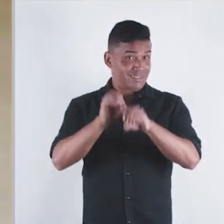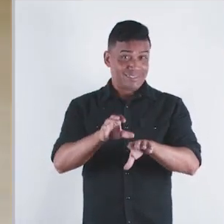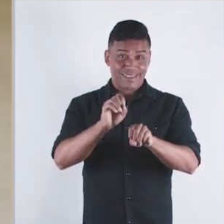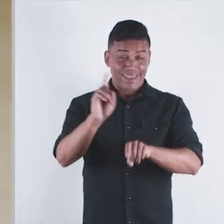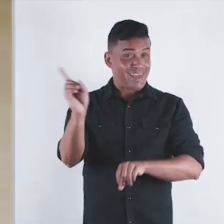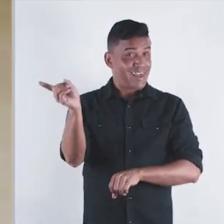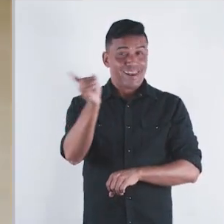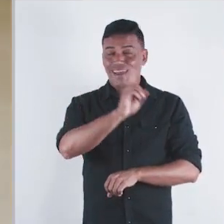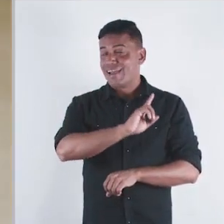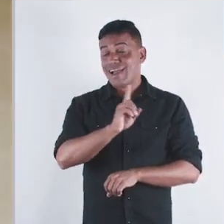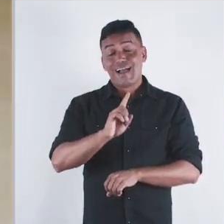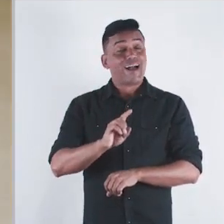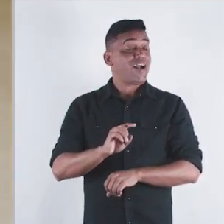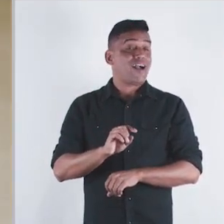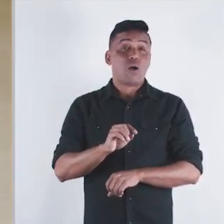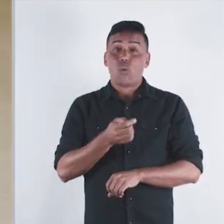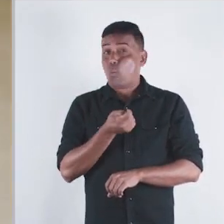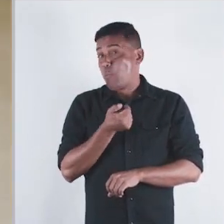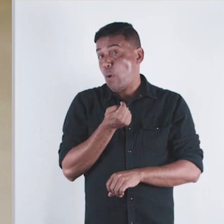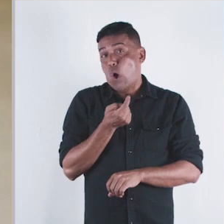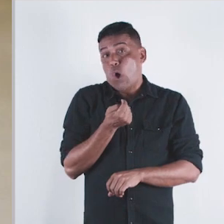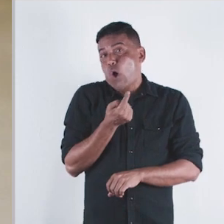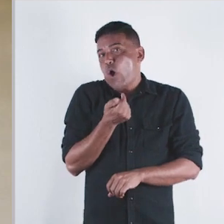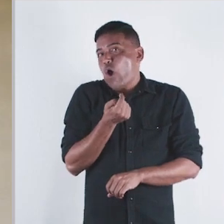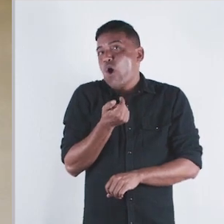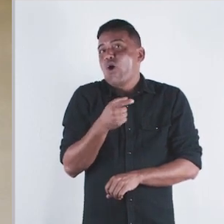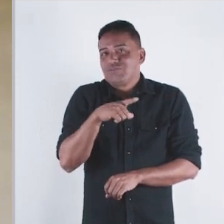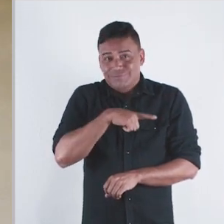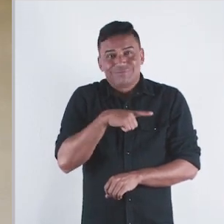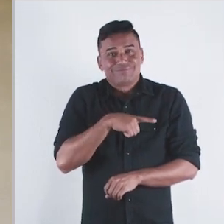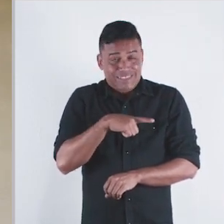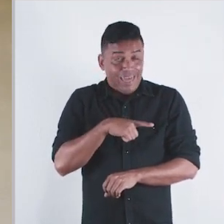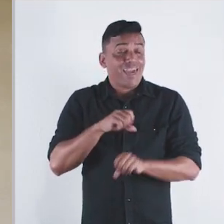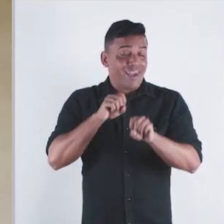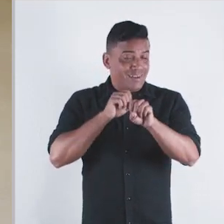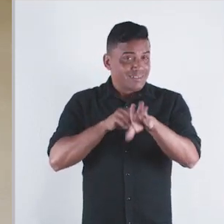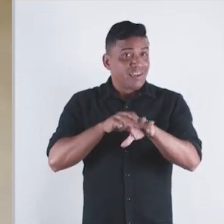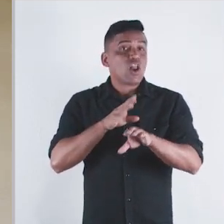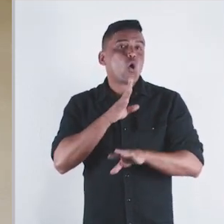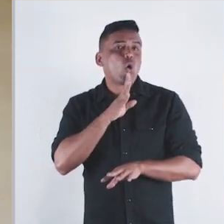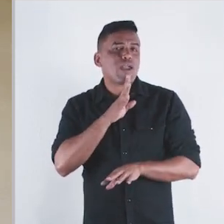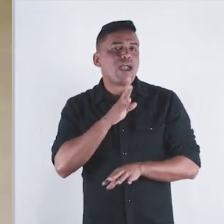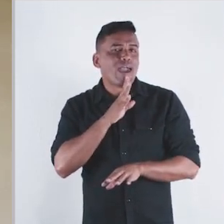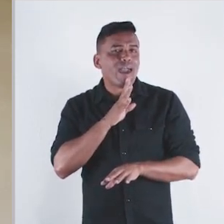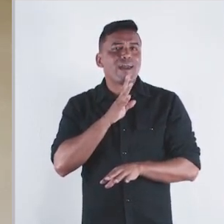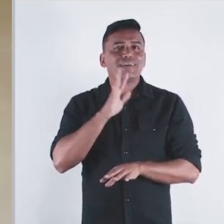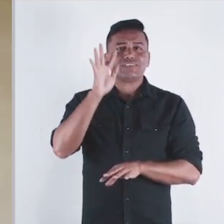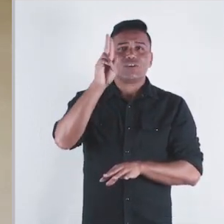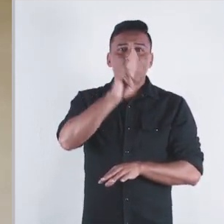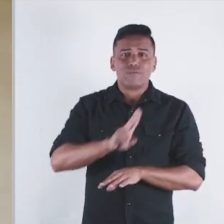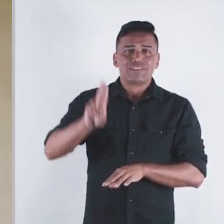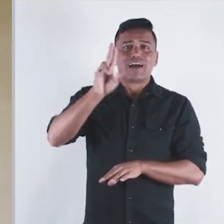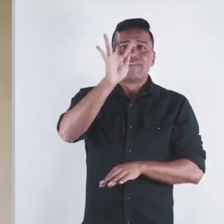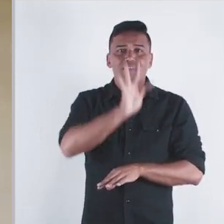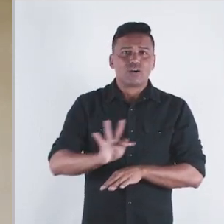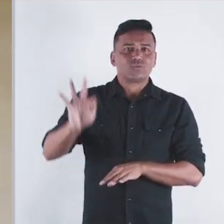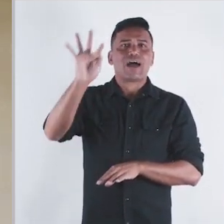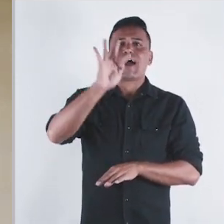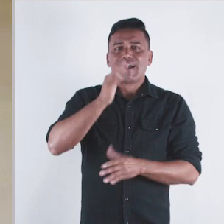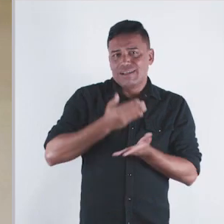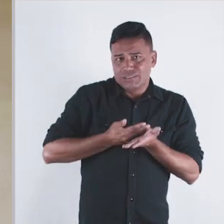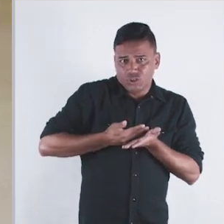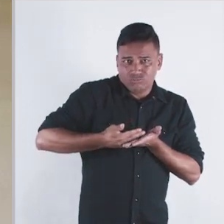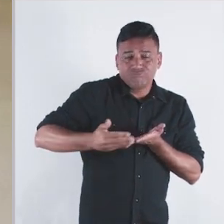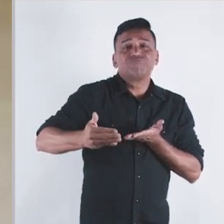com raros casos, então, que a gente conhece algumas universidades, algumas iniciativas